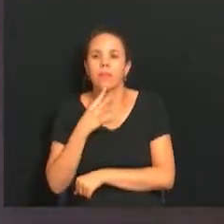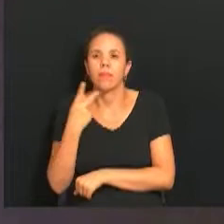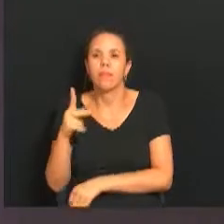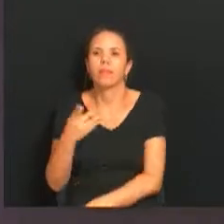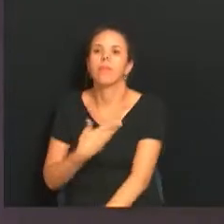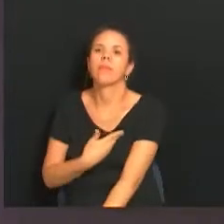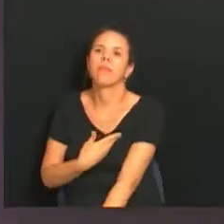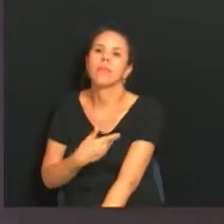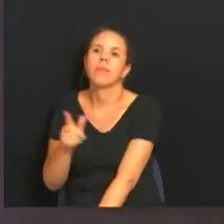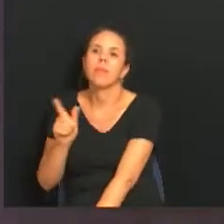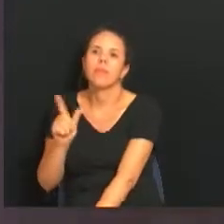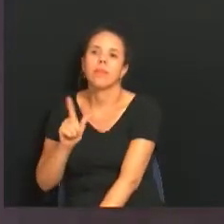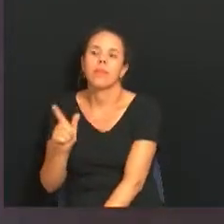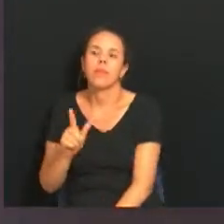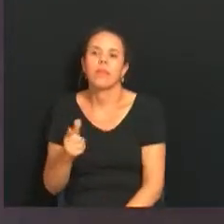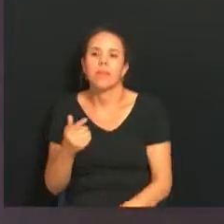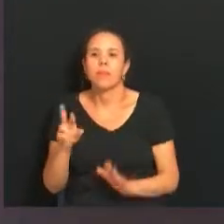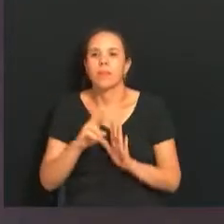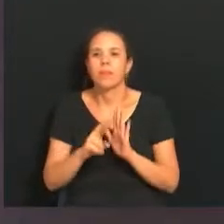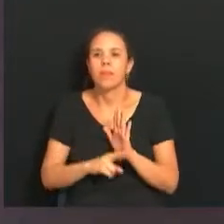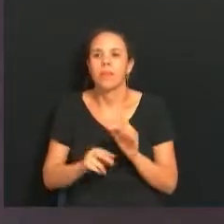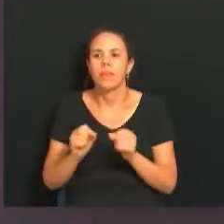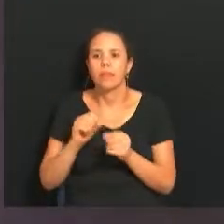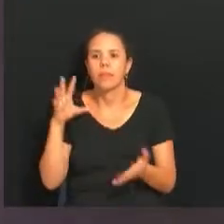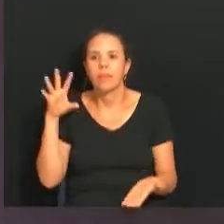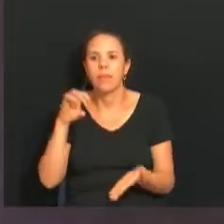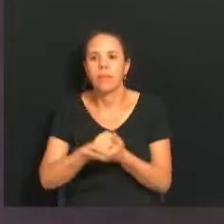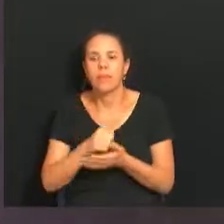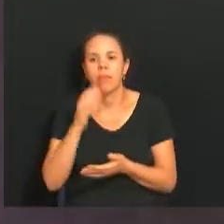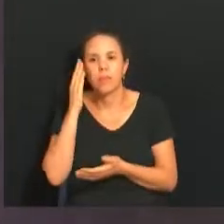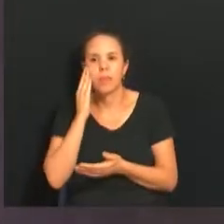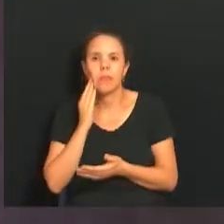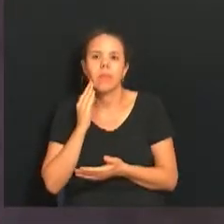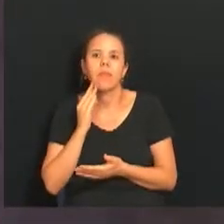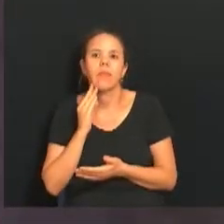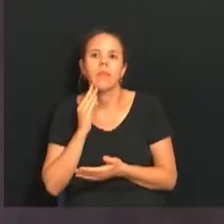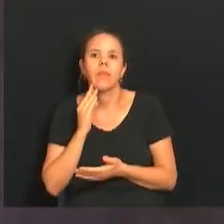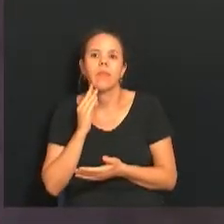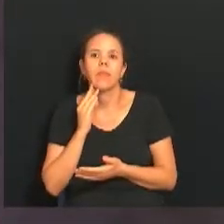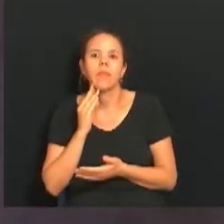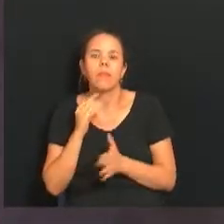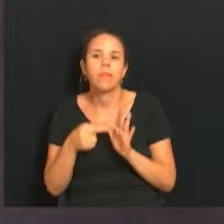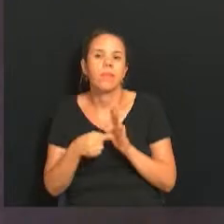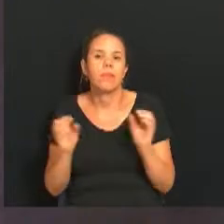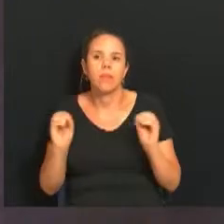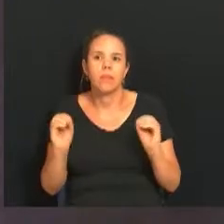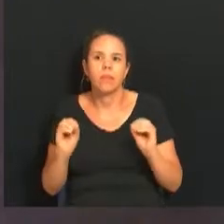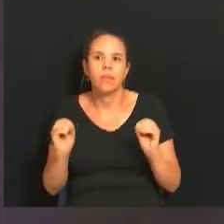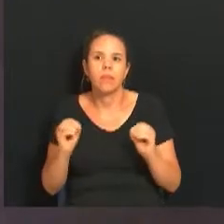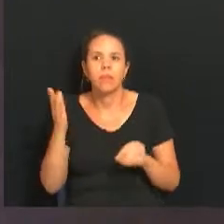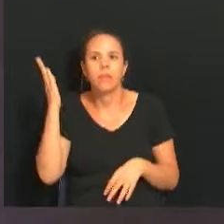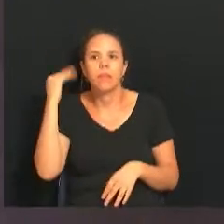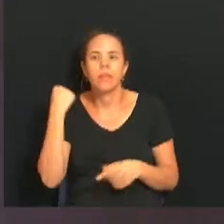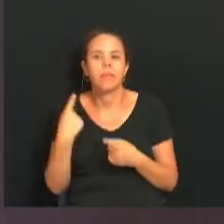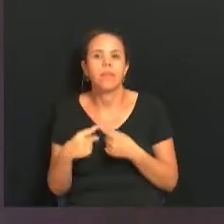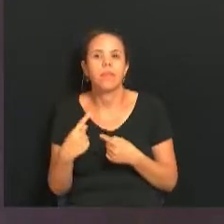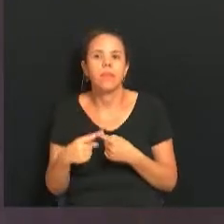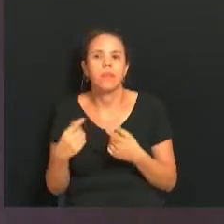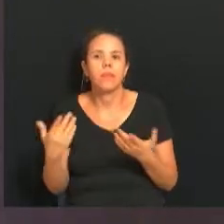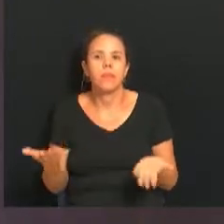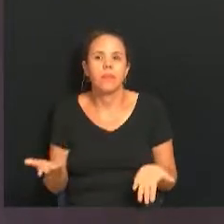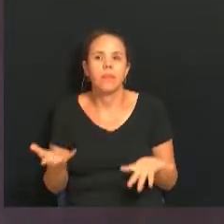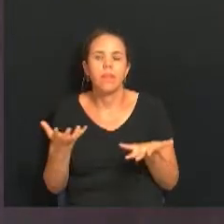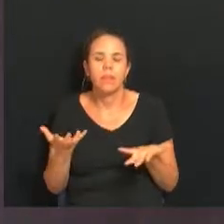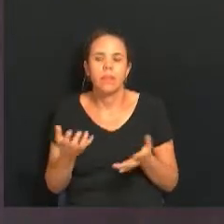É claro que a gente, com critério, faz um cadastro. Não é cadastro para aparecer, não é, mas para saber, porque, querendo